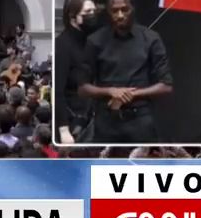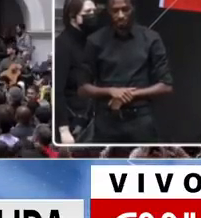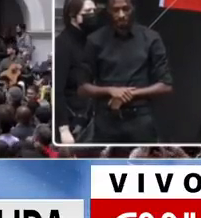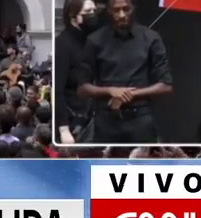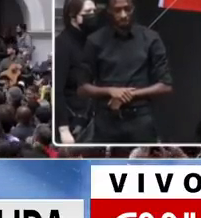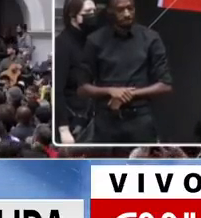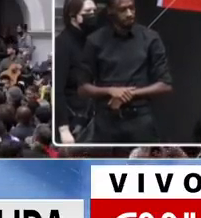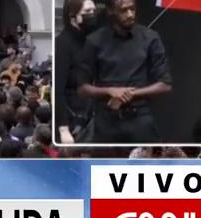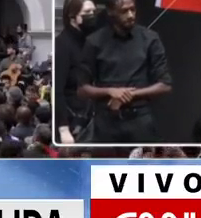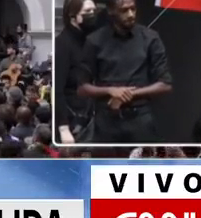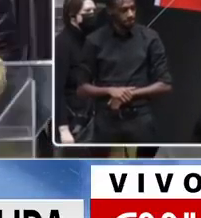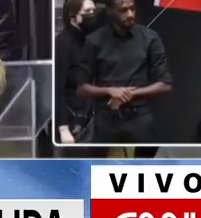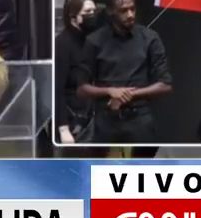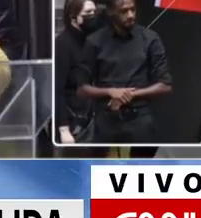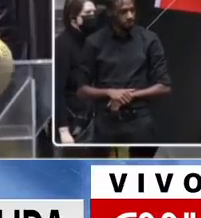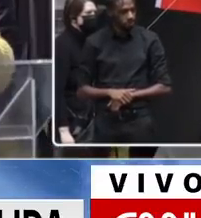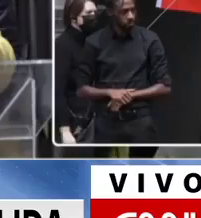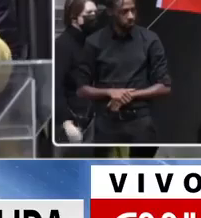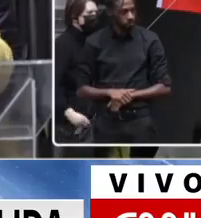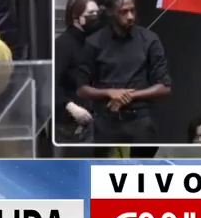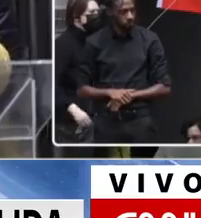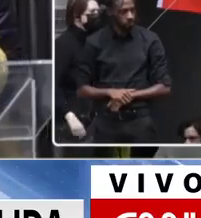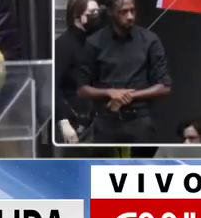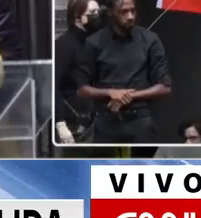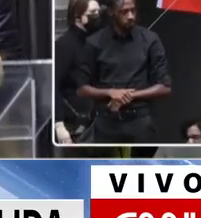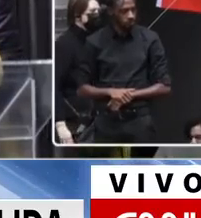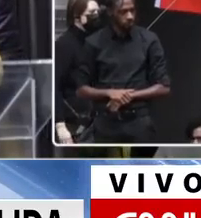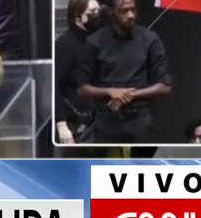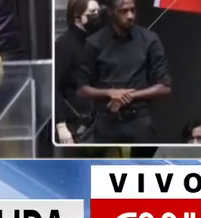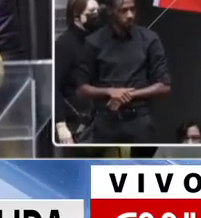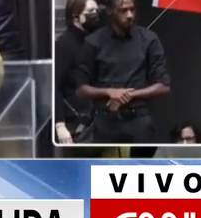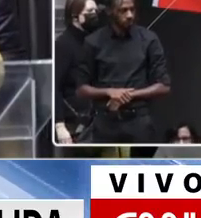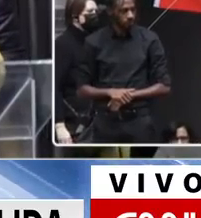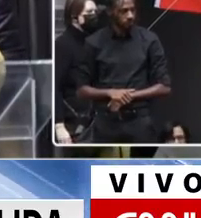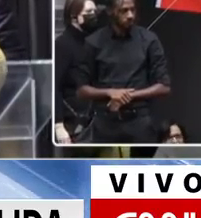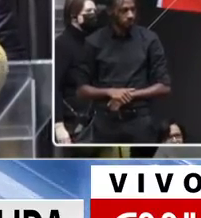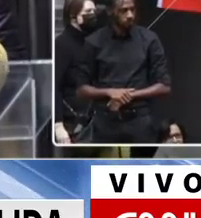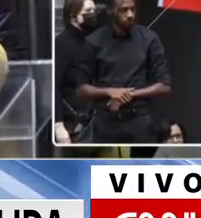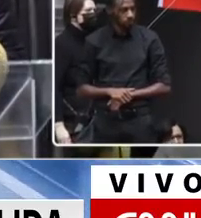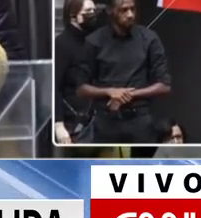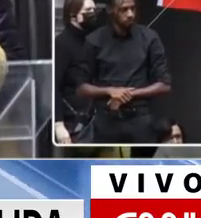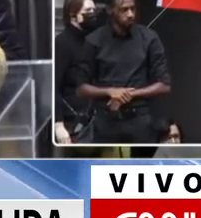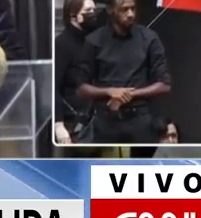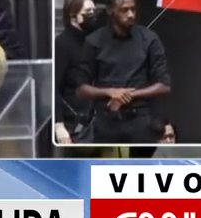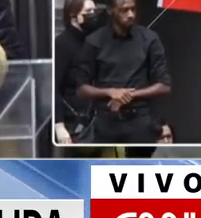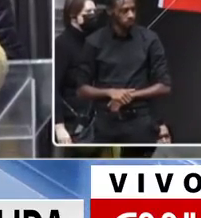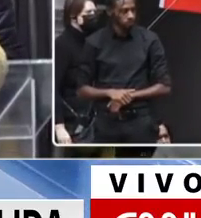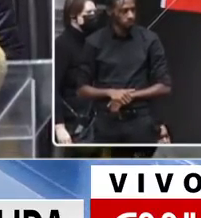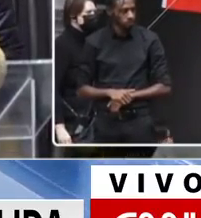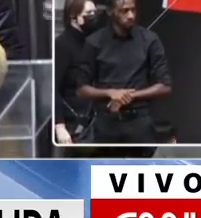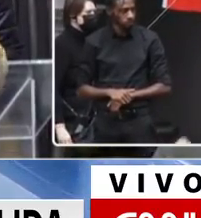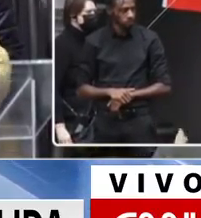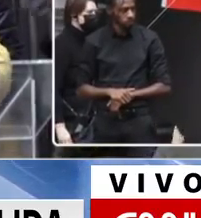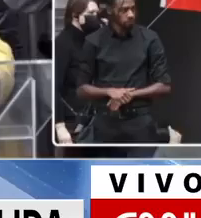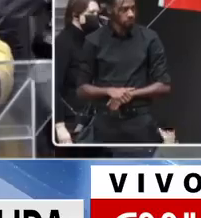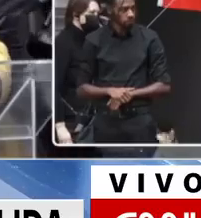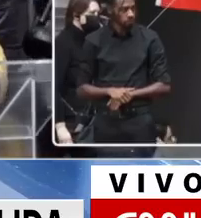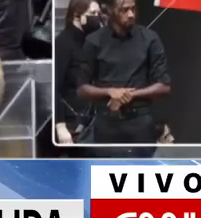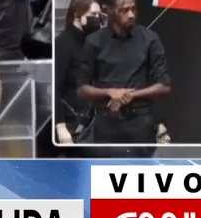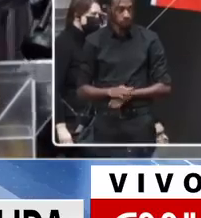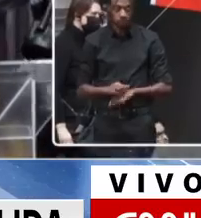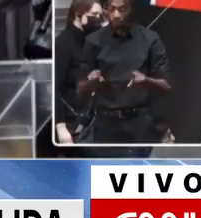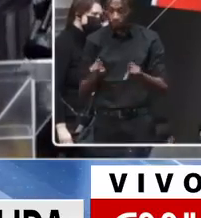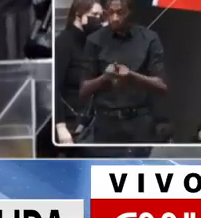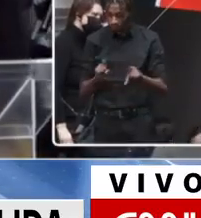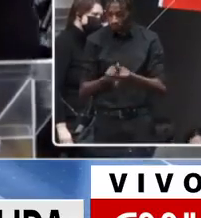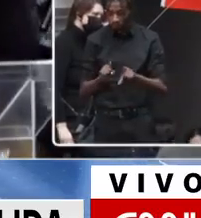os caracteriza, mas que esse símbolo tem sido invocado novamente como um sinal do Brasil, um Brasil democrático. E tanto é que elas